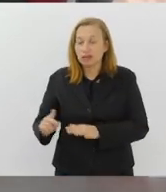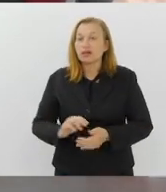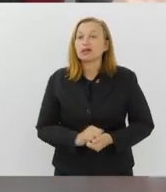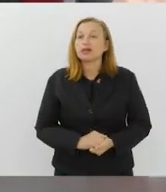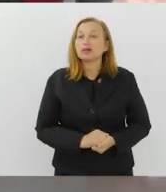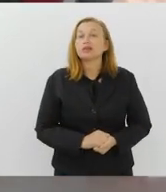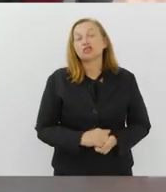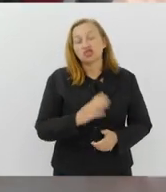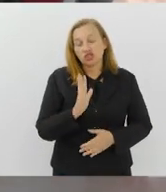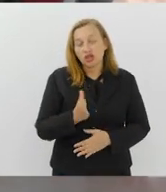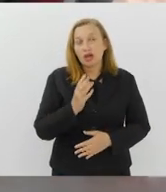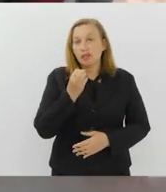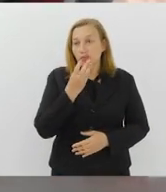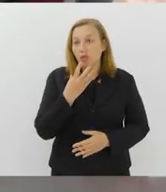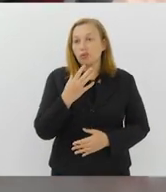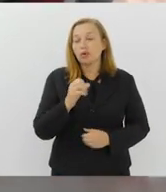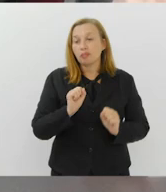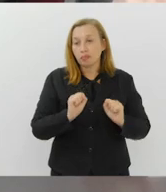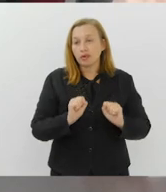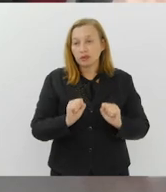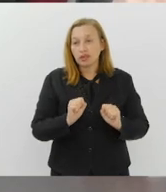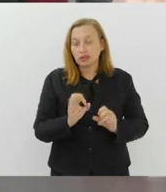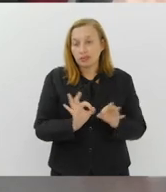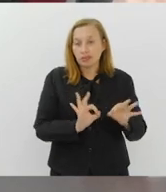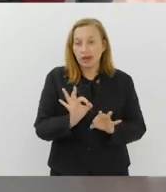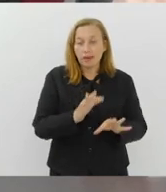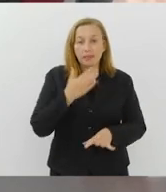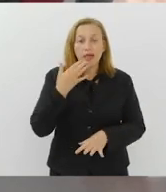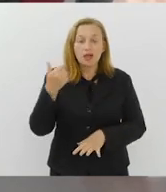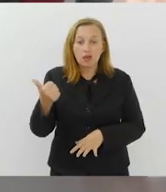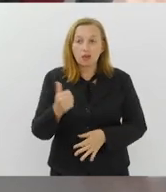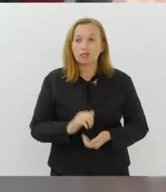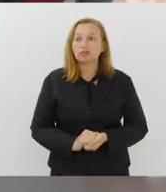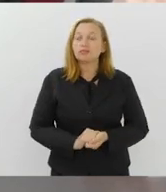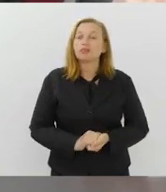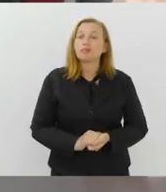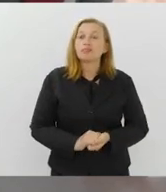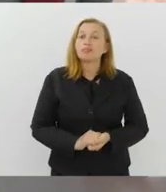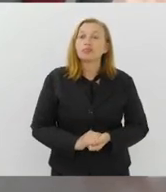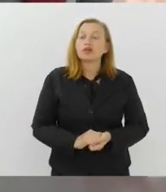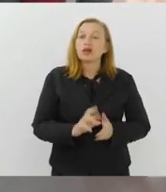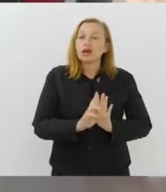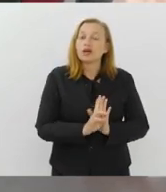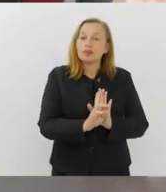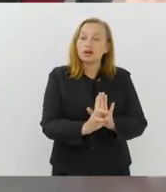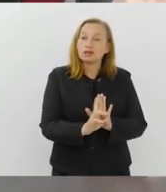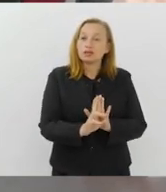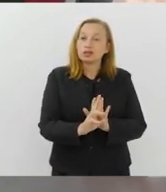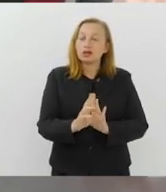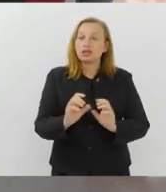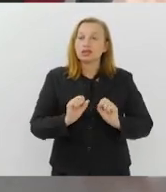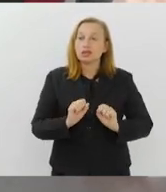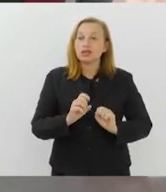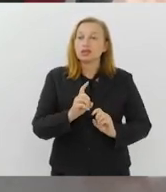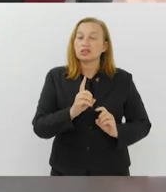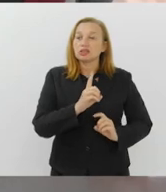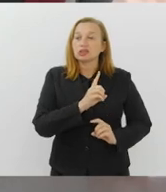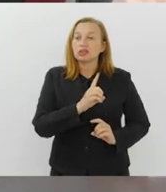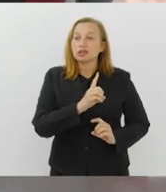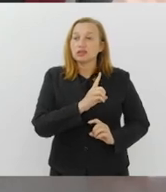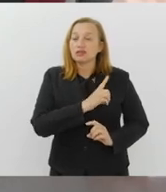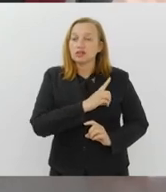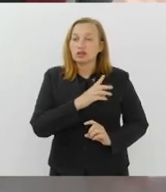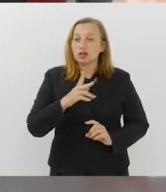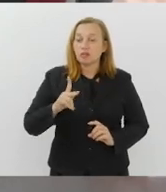é bom já para poder se programar para isso, né? Representantes da Defensoria Pública do Estado do Rio de Janeiro,